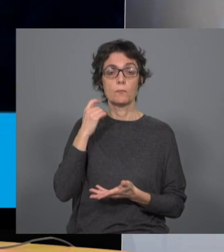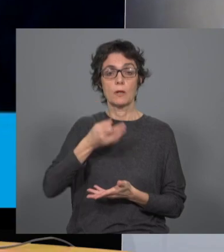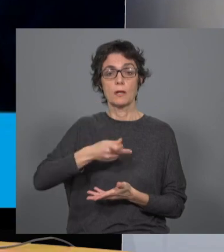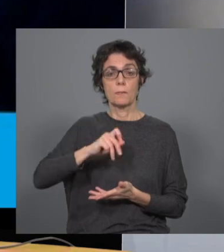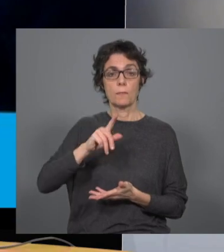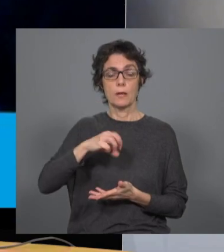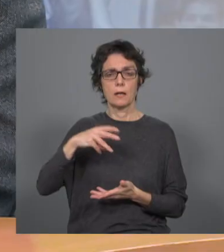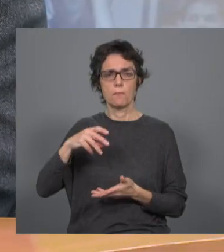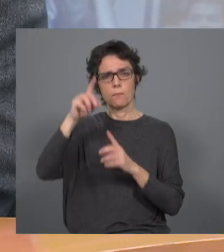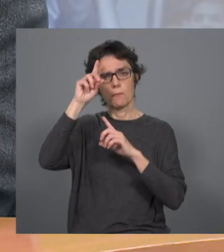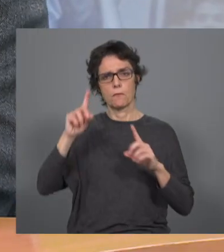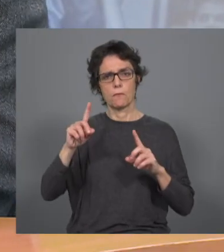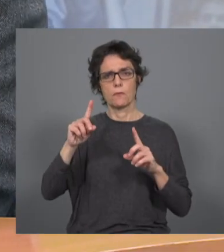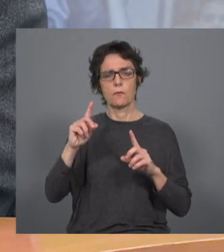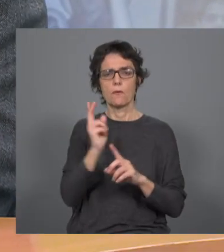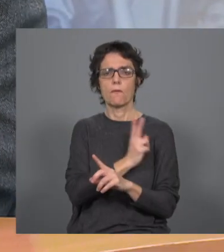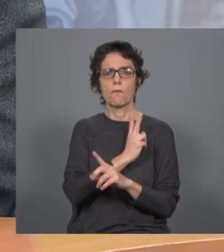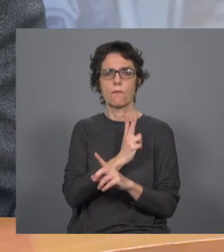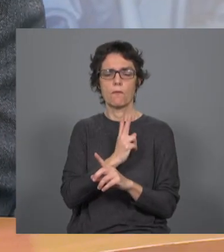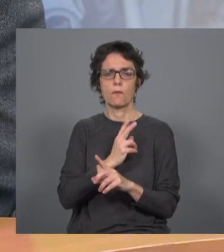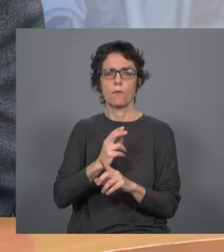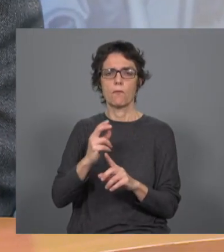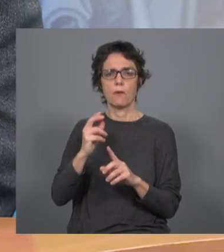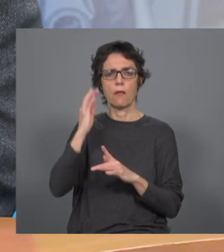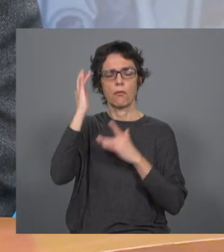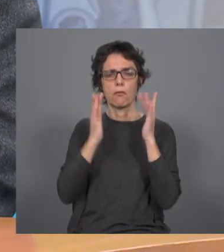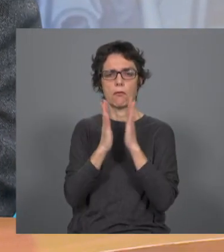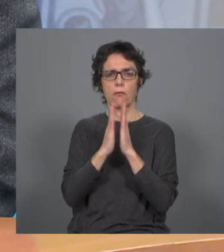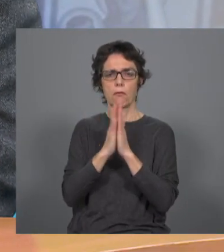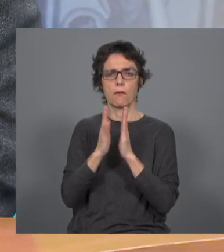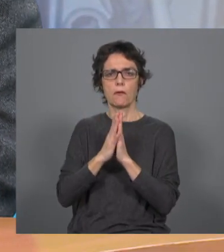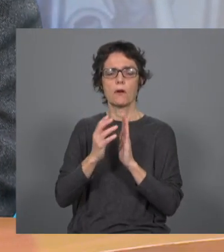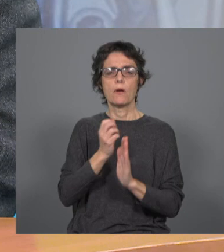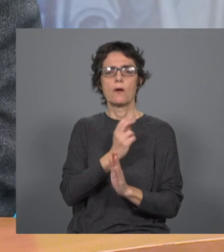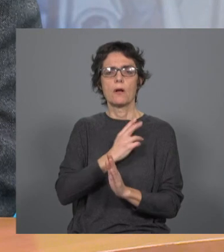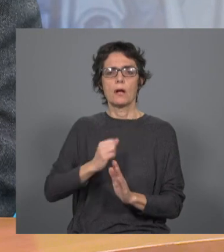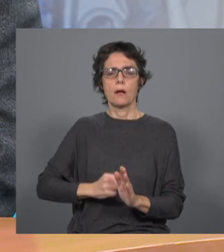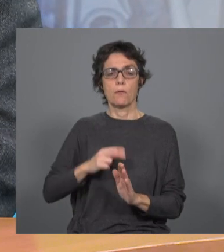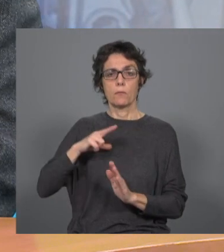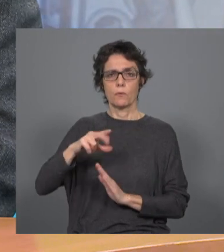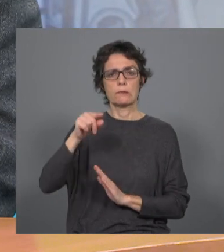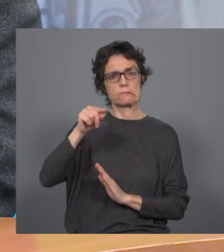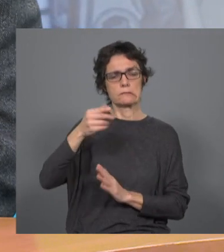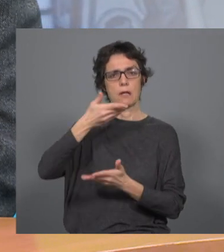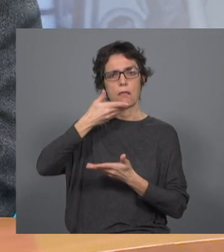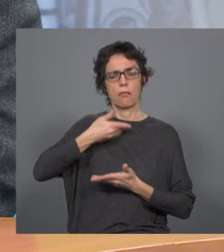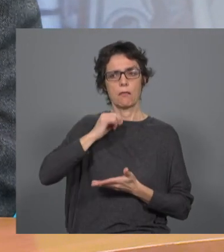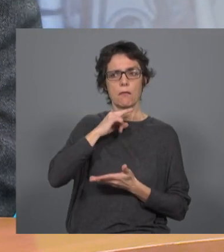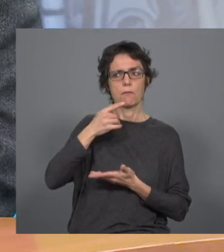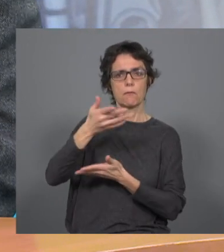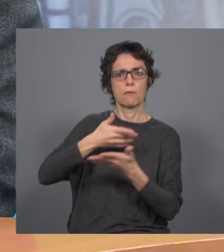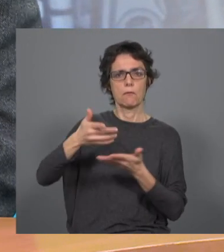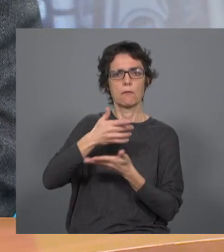professor da Faculdade de Teologia da Universidade Católica Portuguesa, com quem vamos olhar a experiência humana do ser